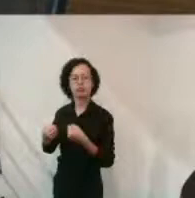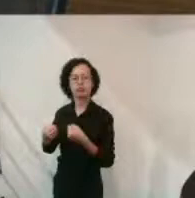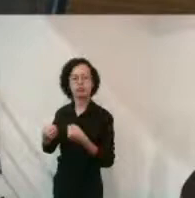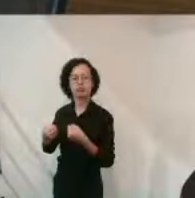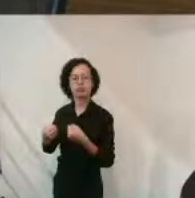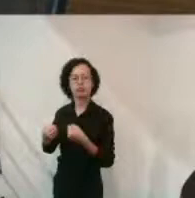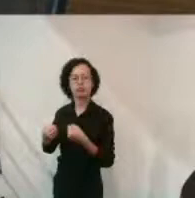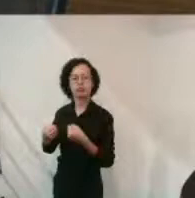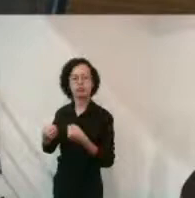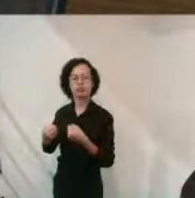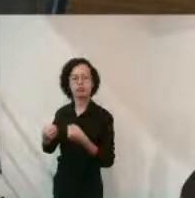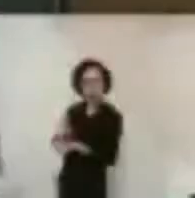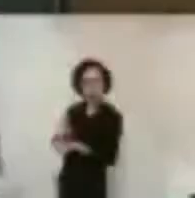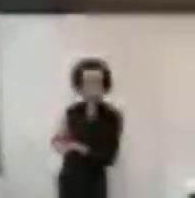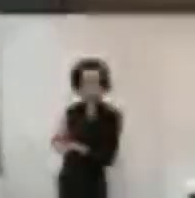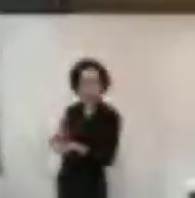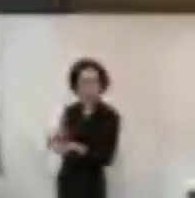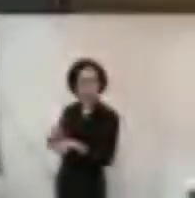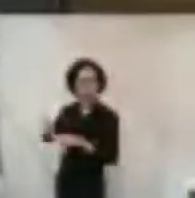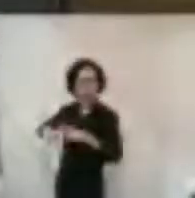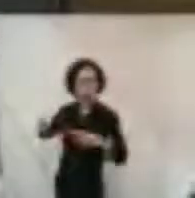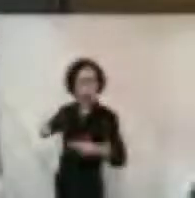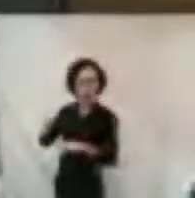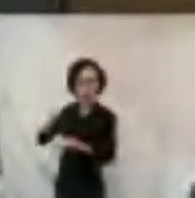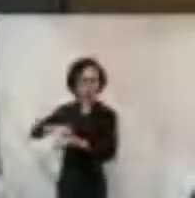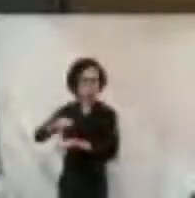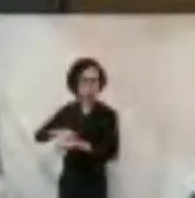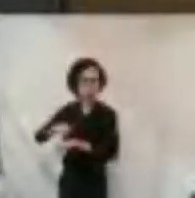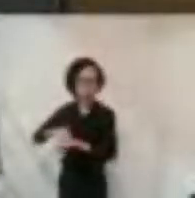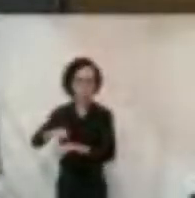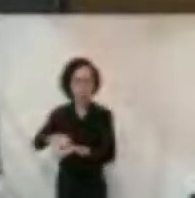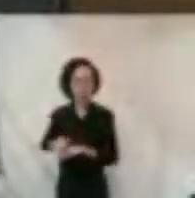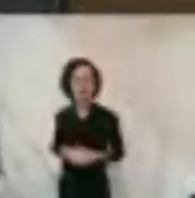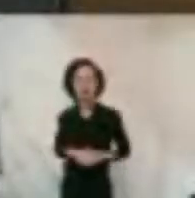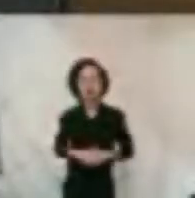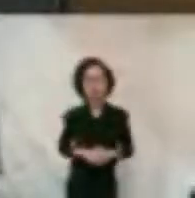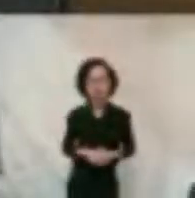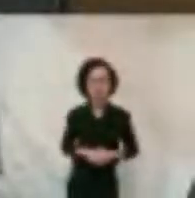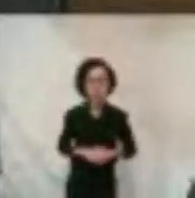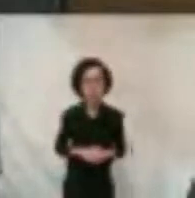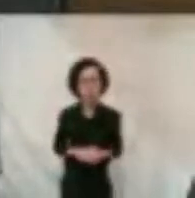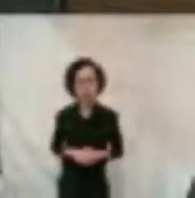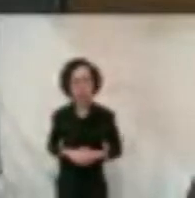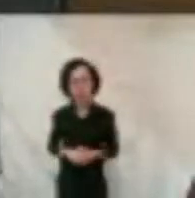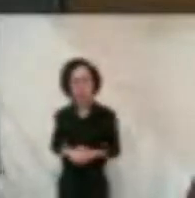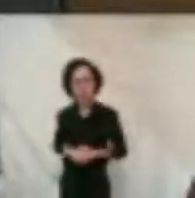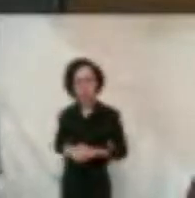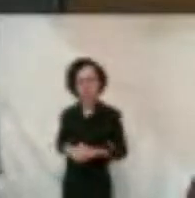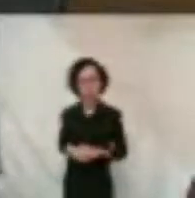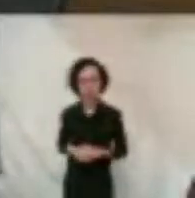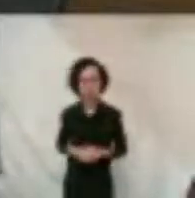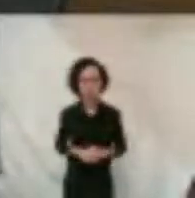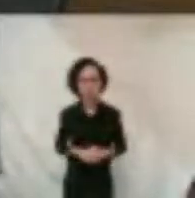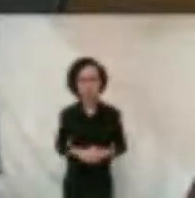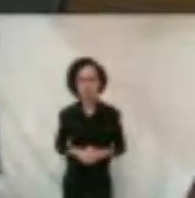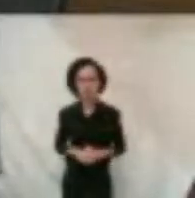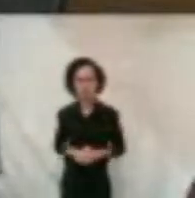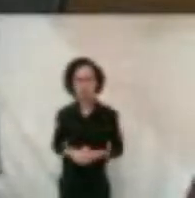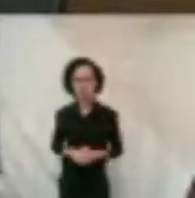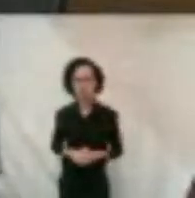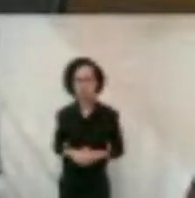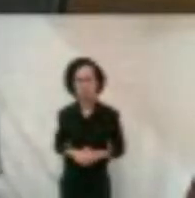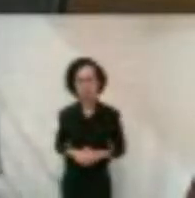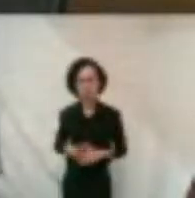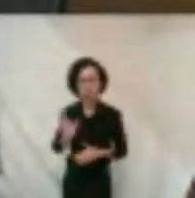cooperativas e manejo de resíduos sólidos, especialmente quanto à sustentabilidade econômica financeira. Já